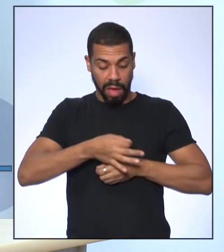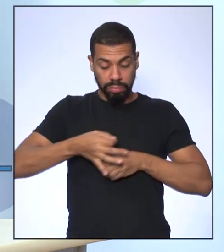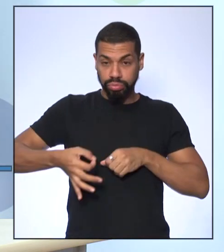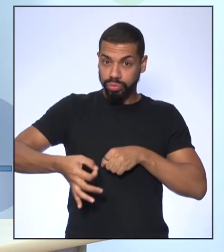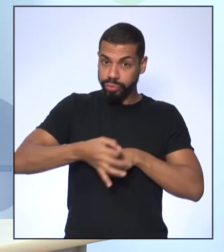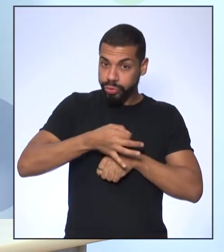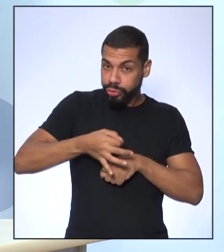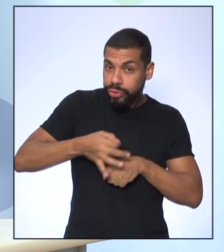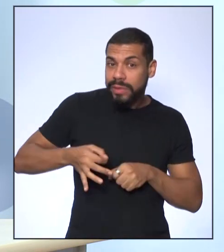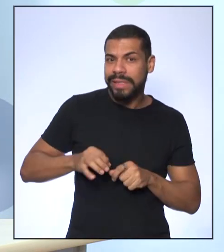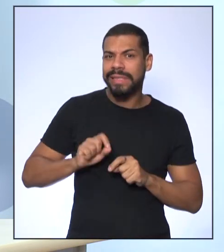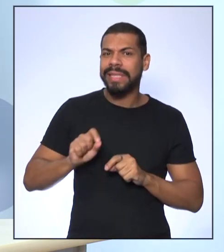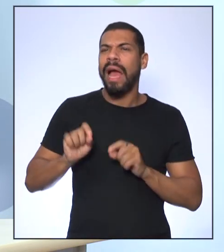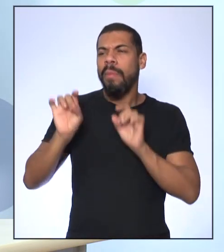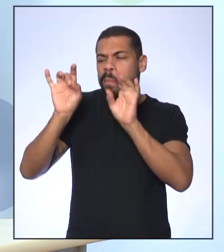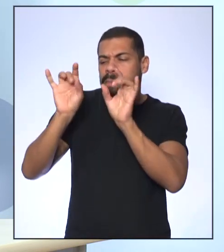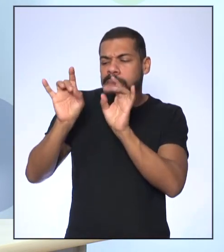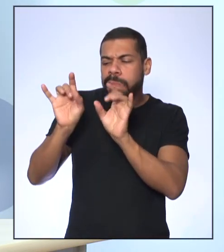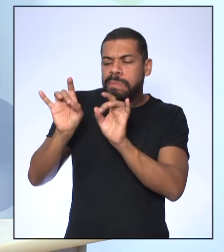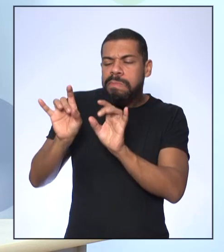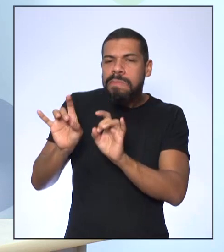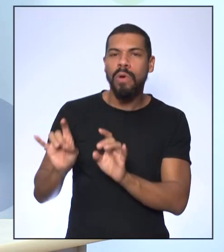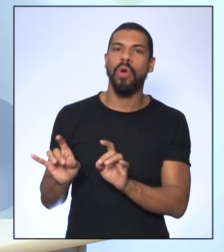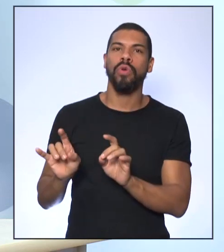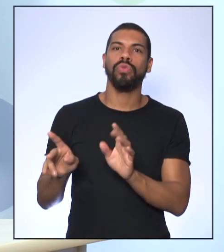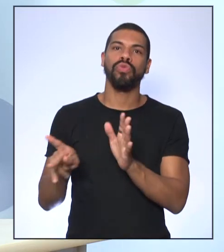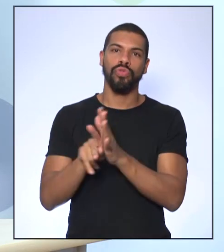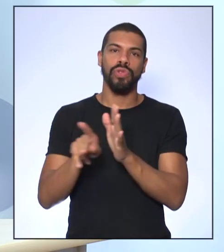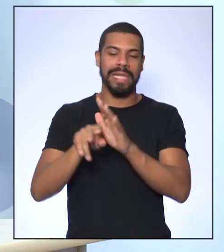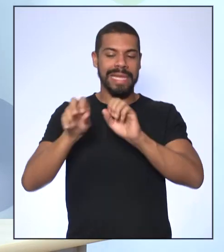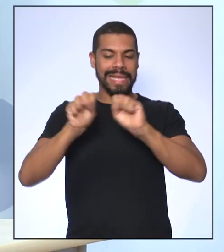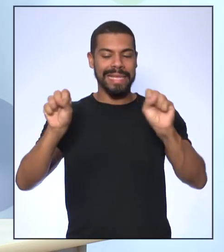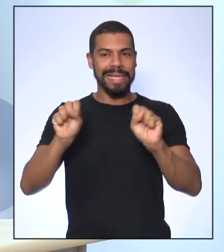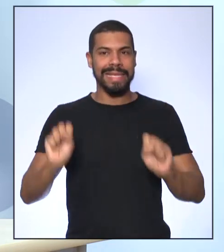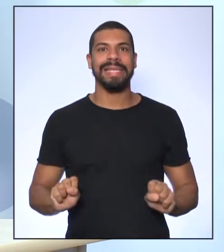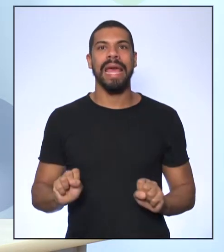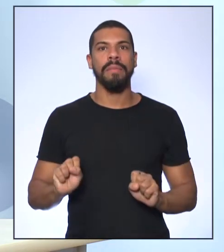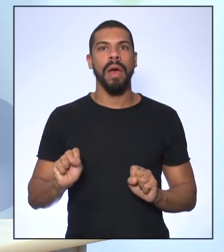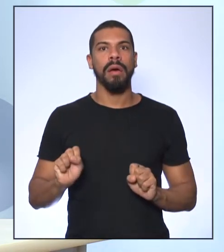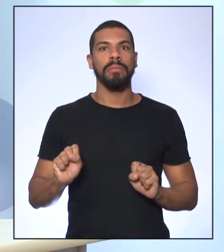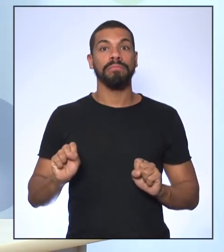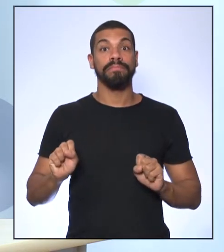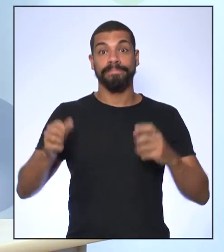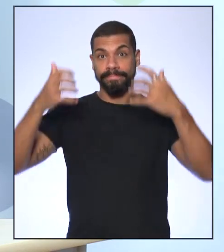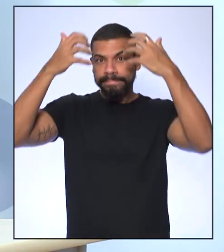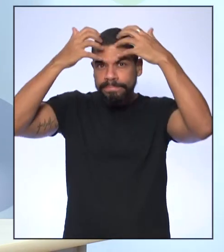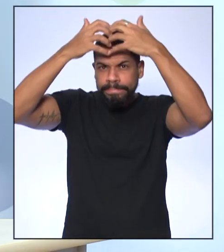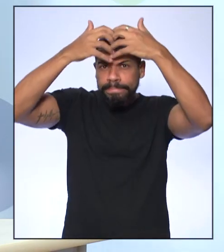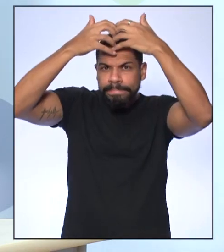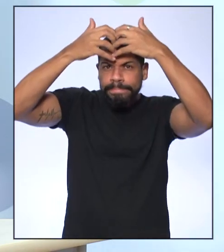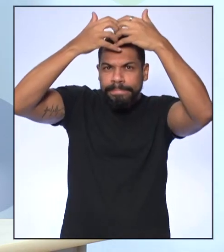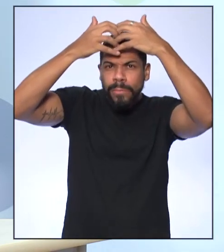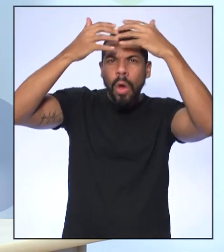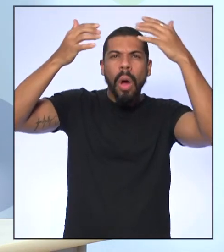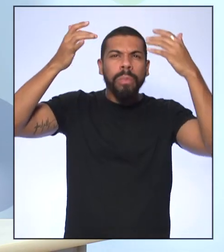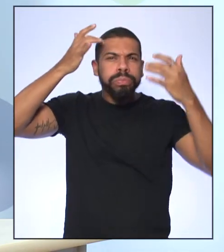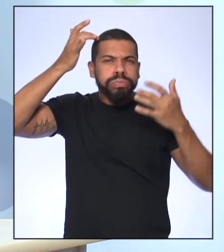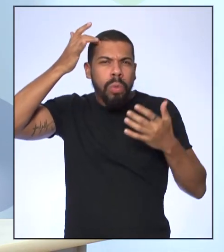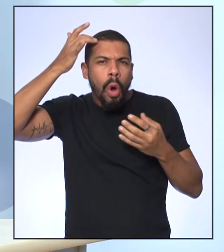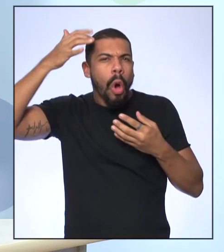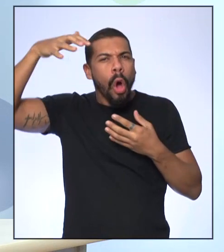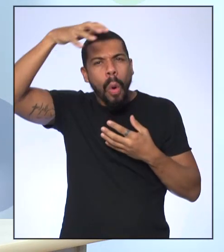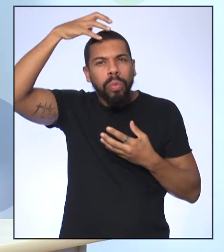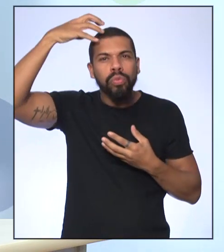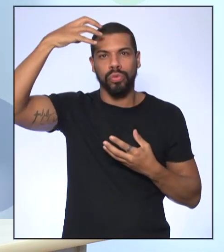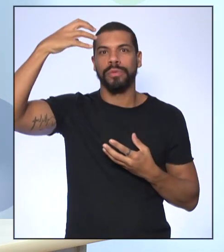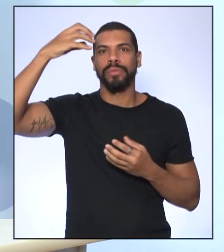especificou, né, que é específica do sistema nervoso para carregar impulsos nervosos, tá? Como ele ocorre, as sinapses, tudo aí seria